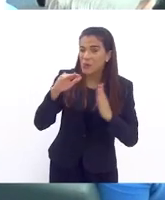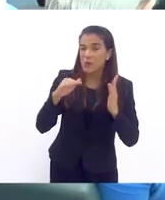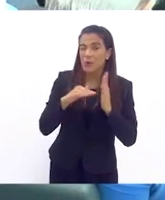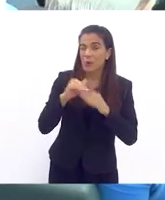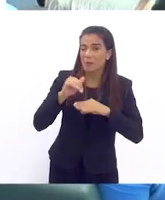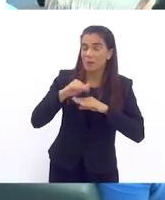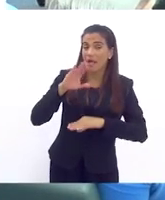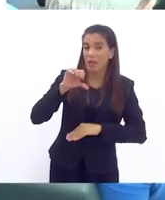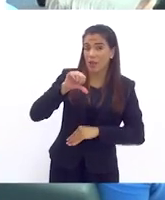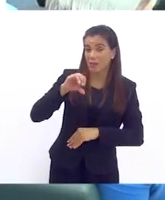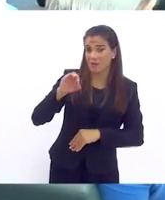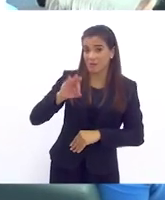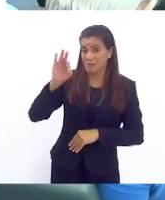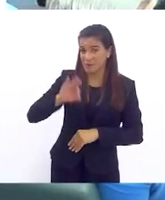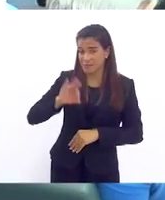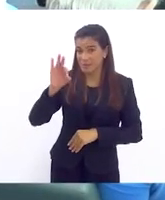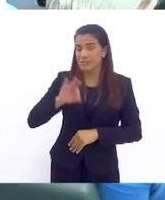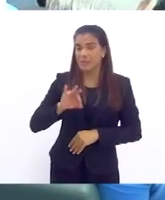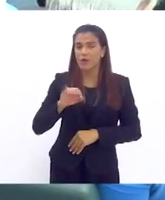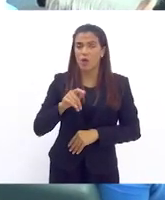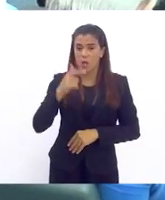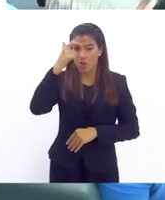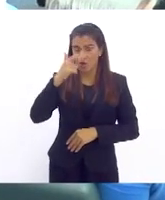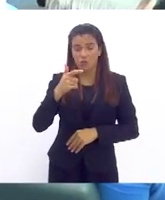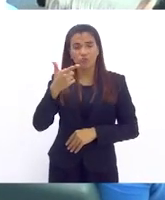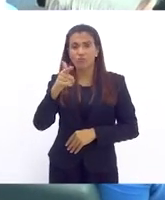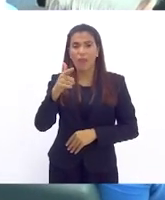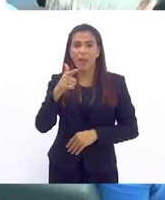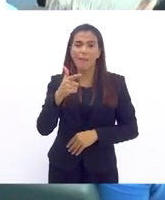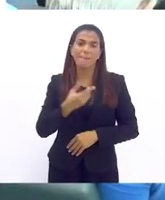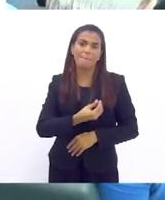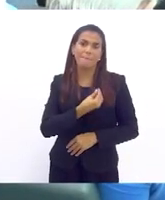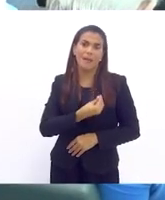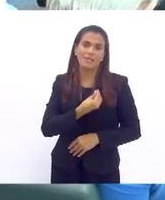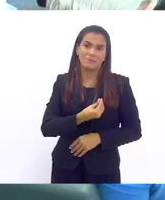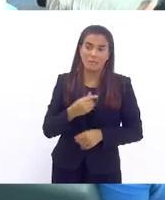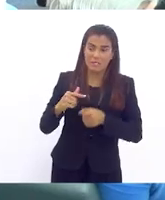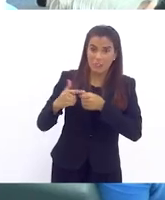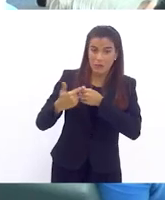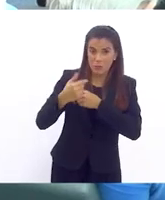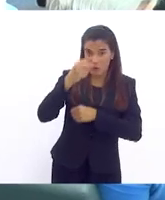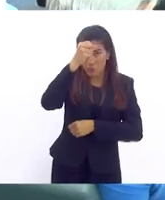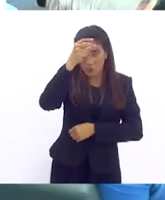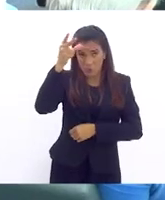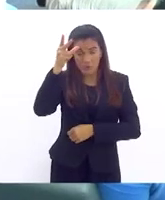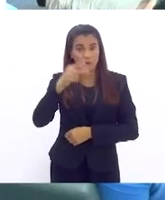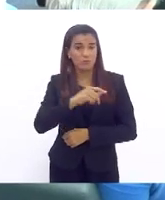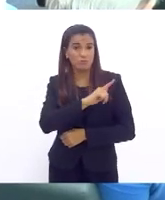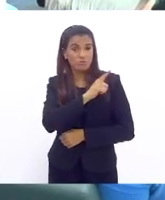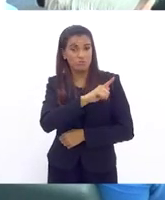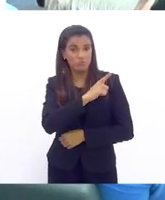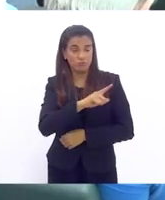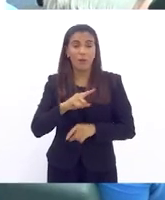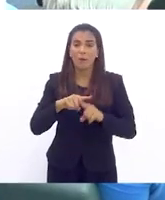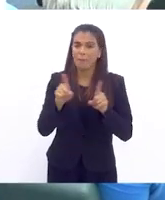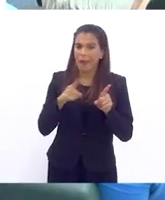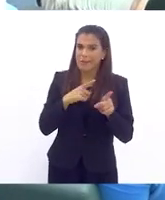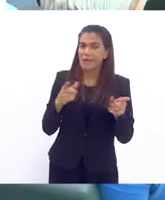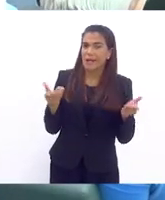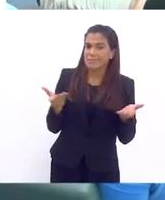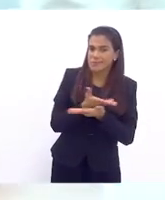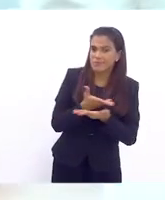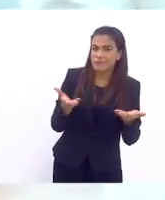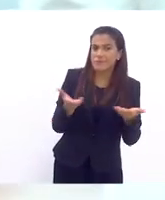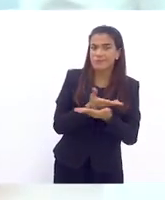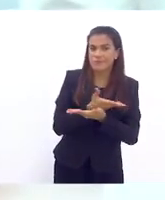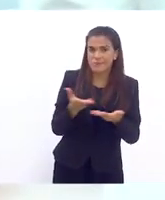90% de execução por mais que não tenha participação diretamente do município na gestão do fundo Estadual as intervenções foram